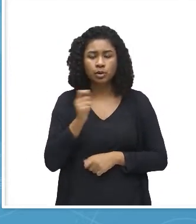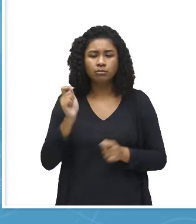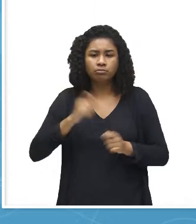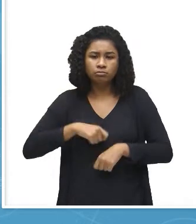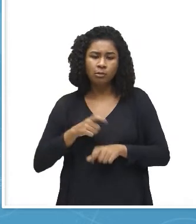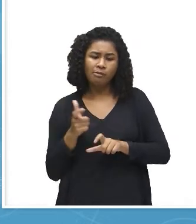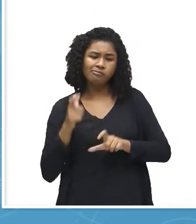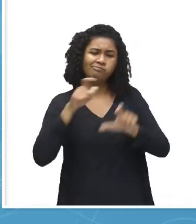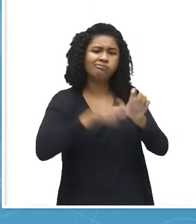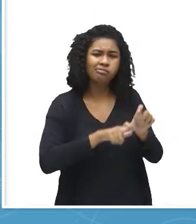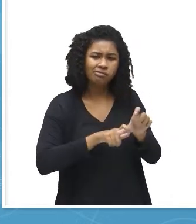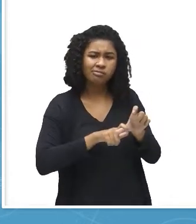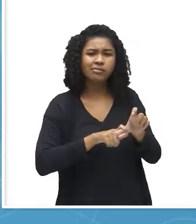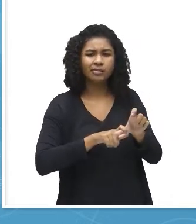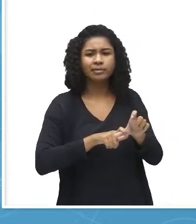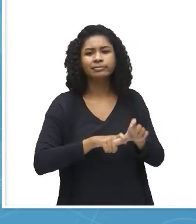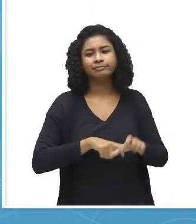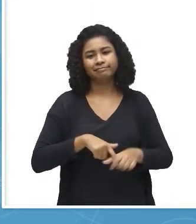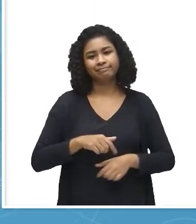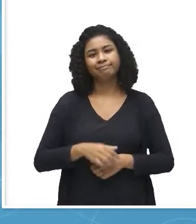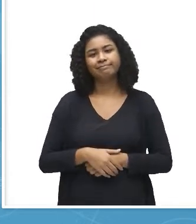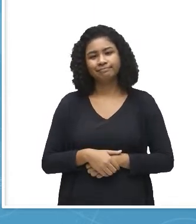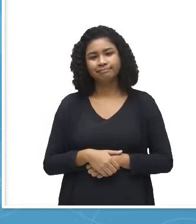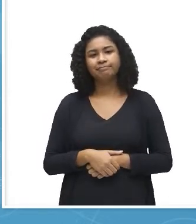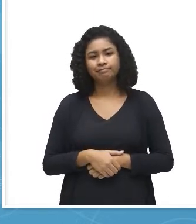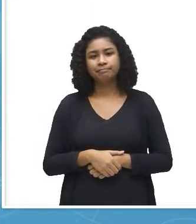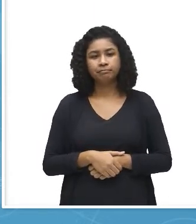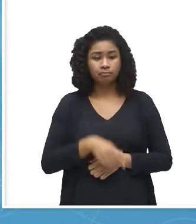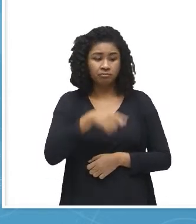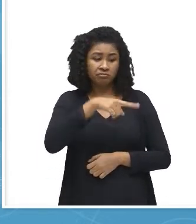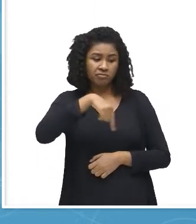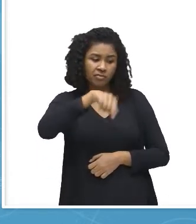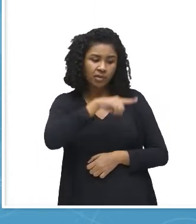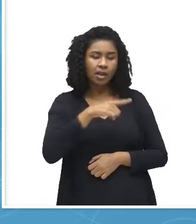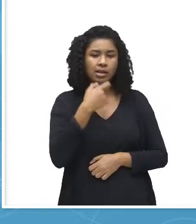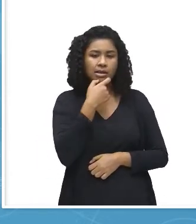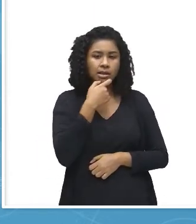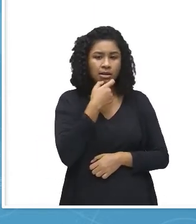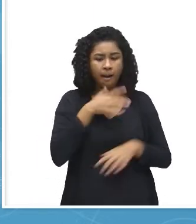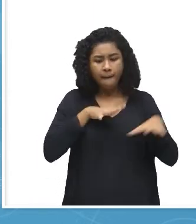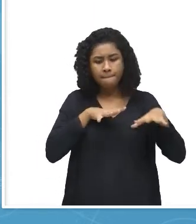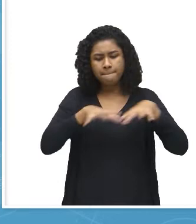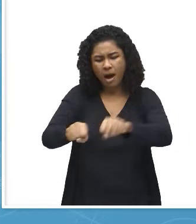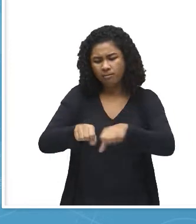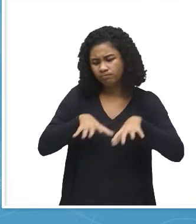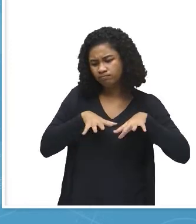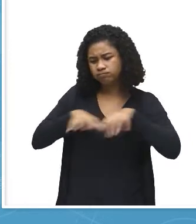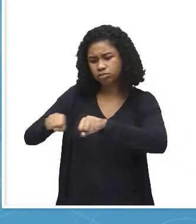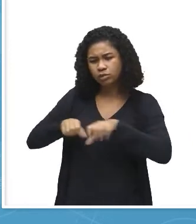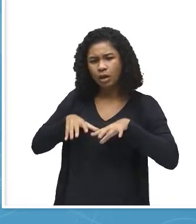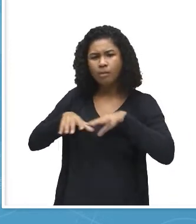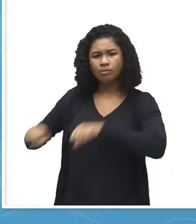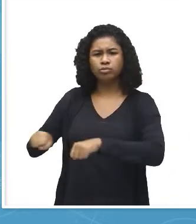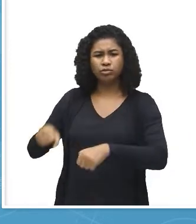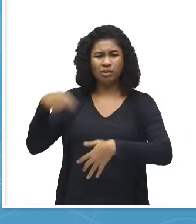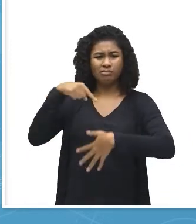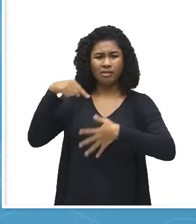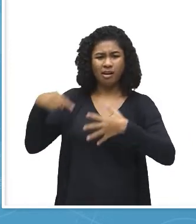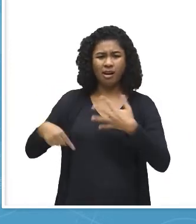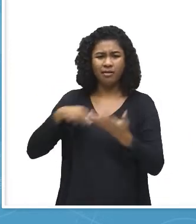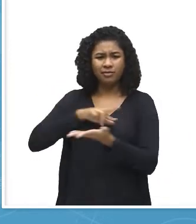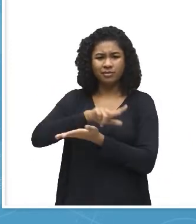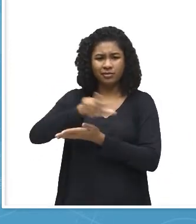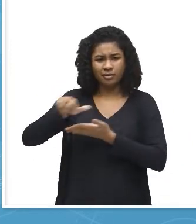a Rodésia. E que está vendo que os ingleses estabeleceram várias colônias e protetorados no continente